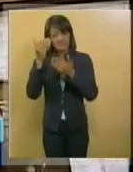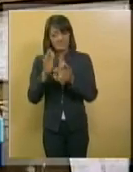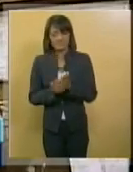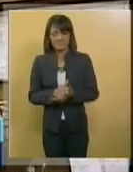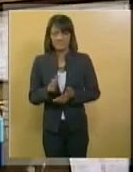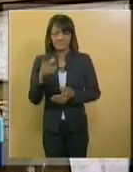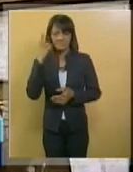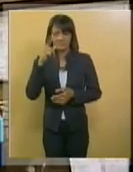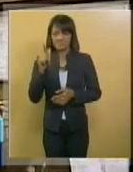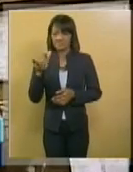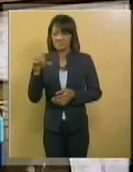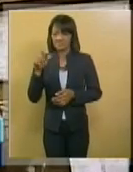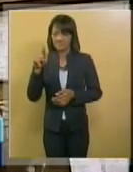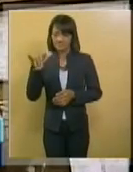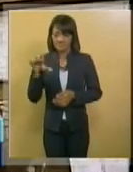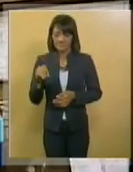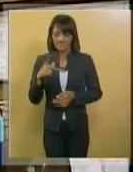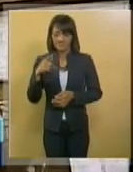Passos.